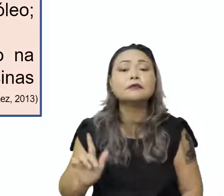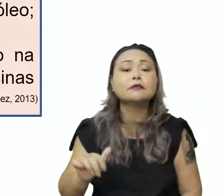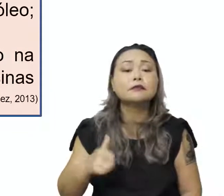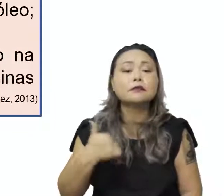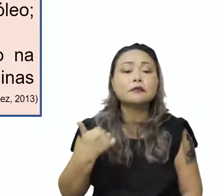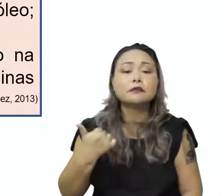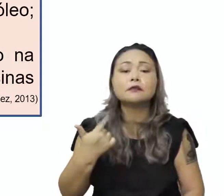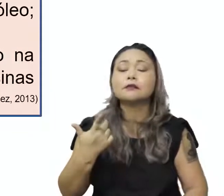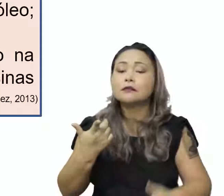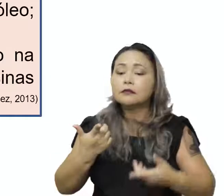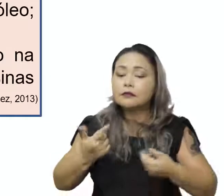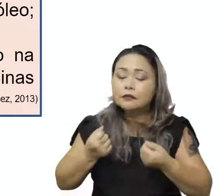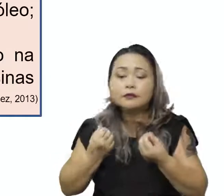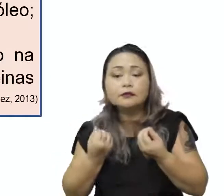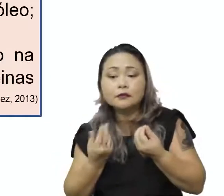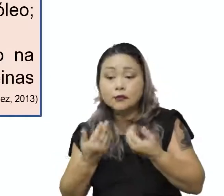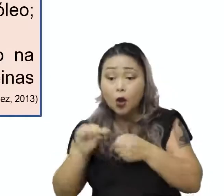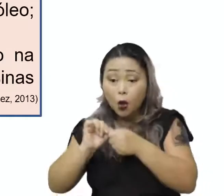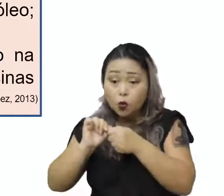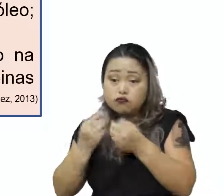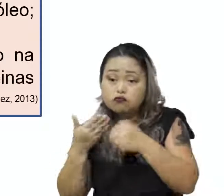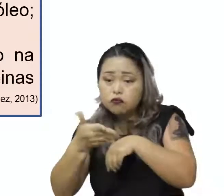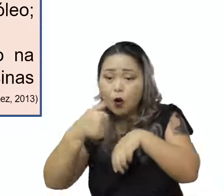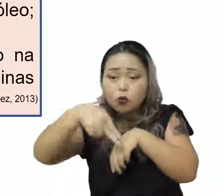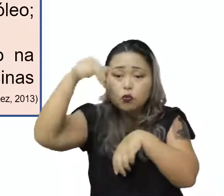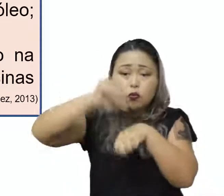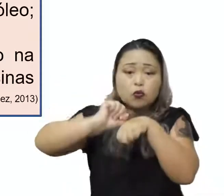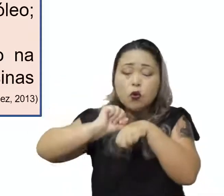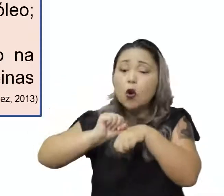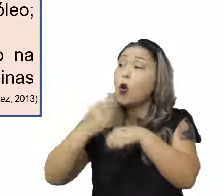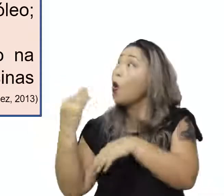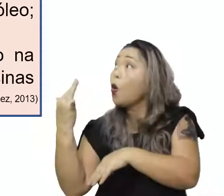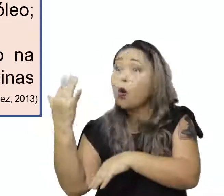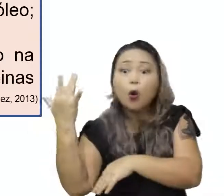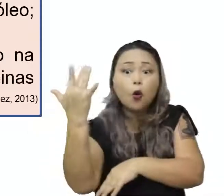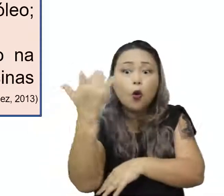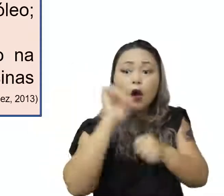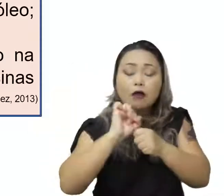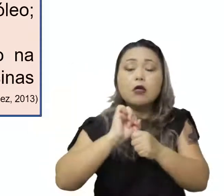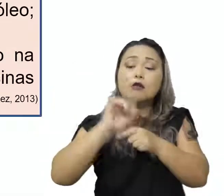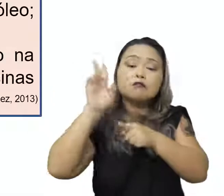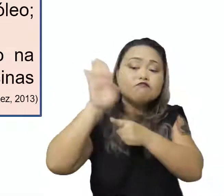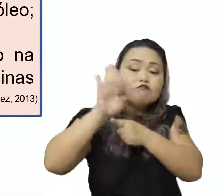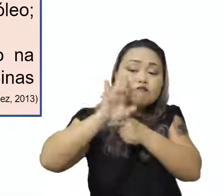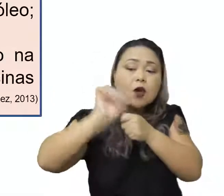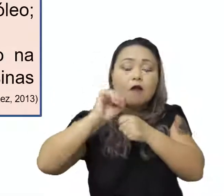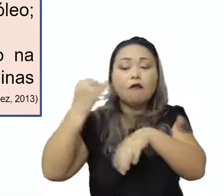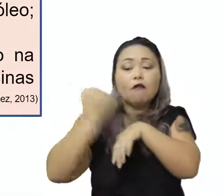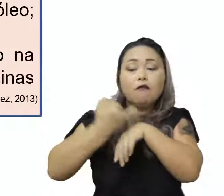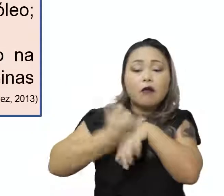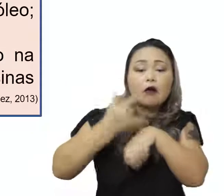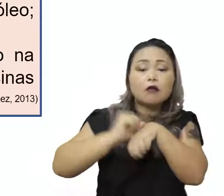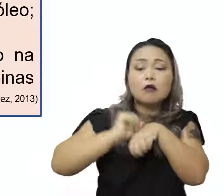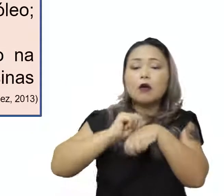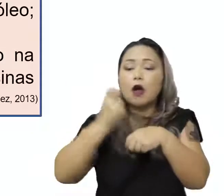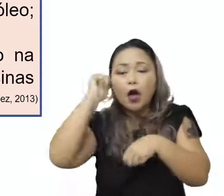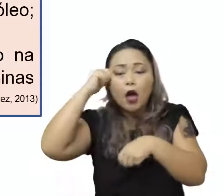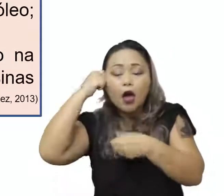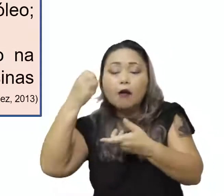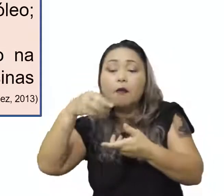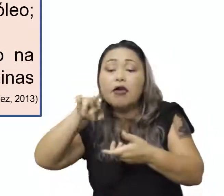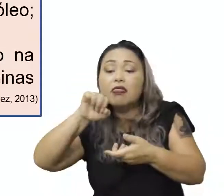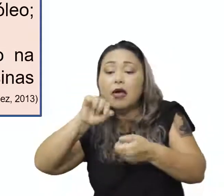o empreendedorismo que tem no norte, as condições naturais que favoreceram, ferro, carvão mineral,